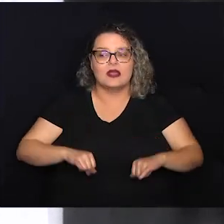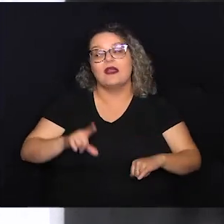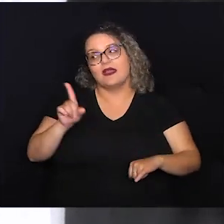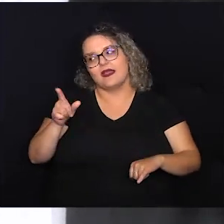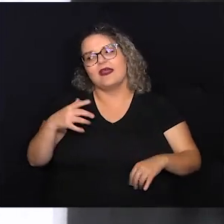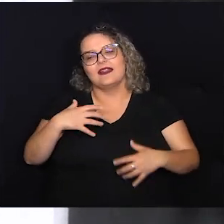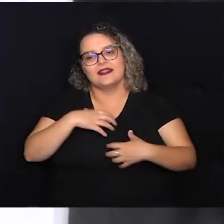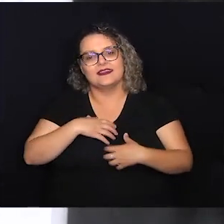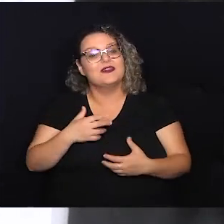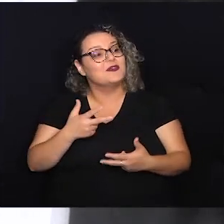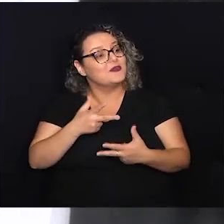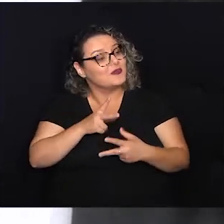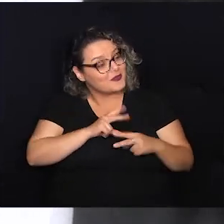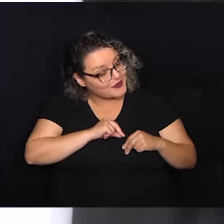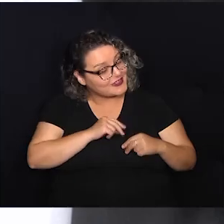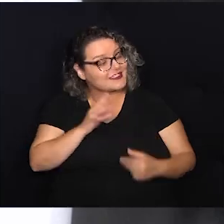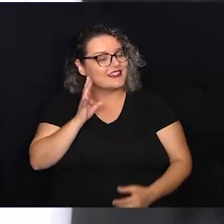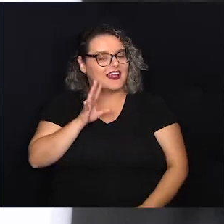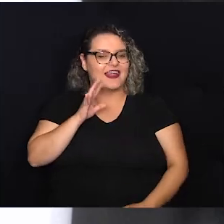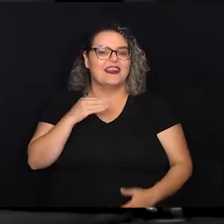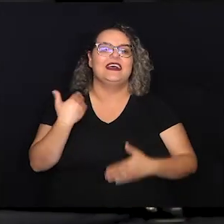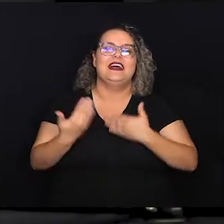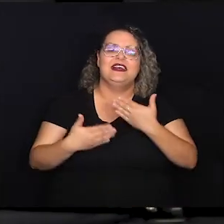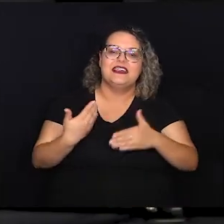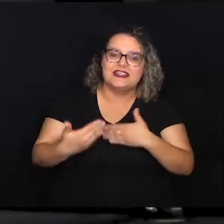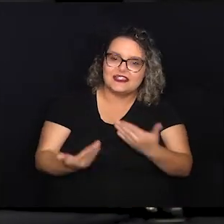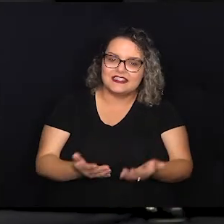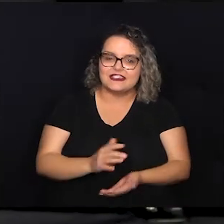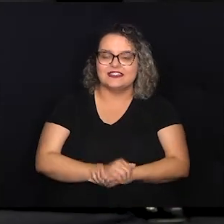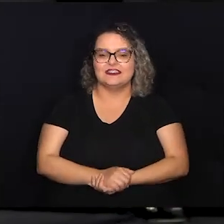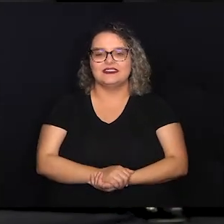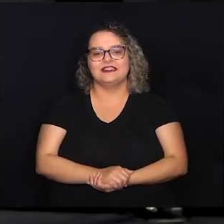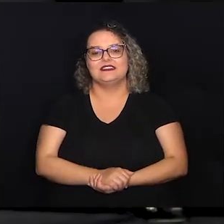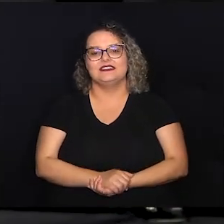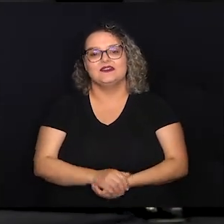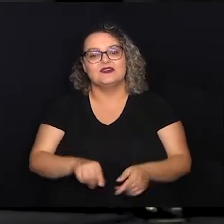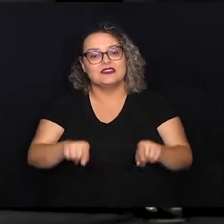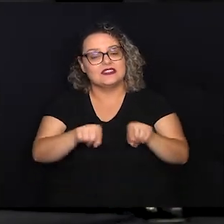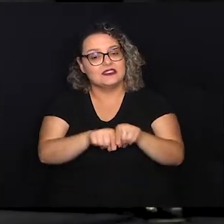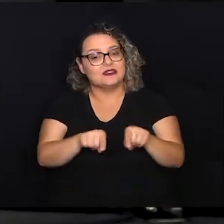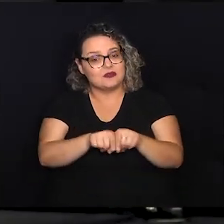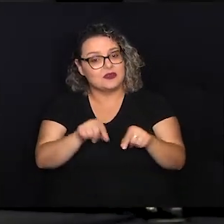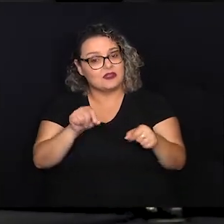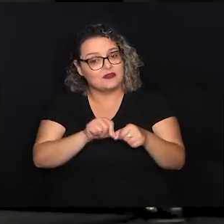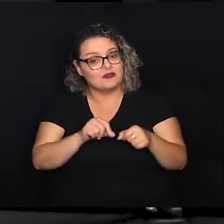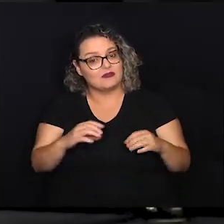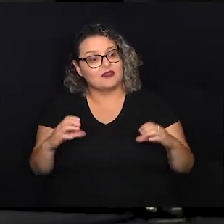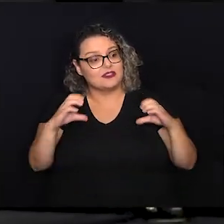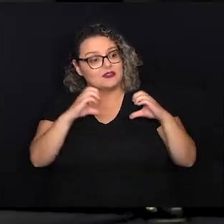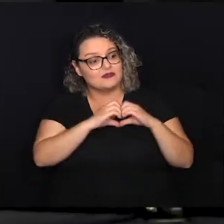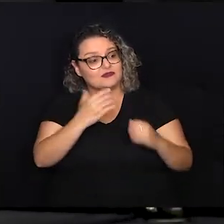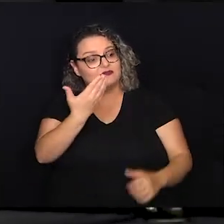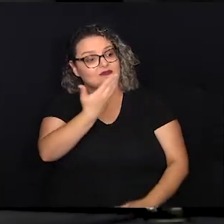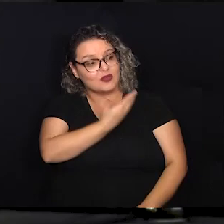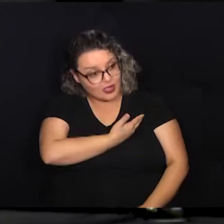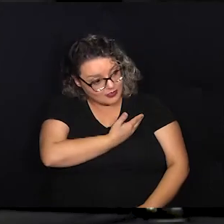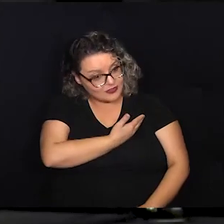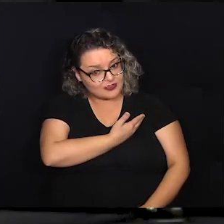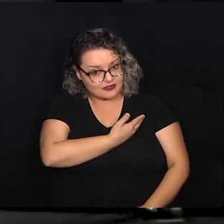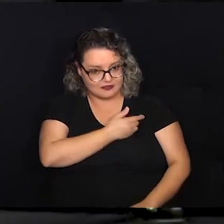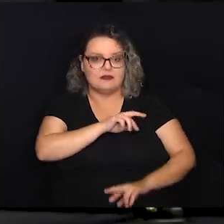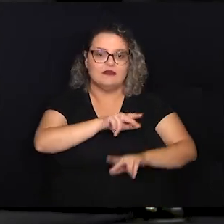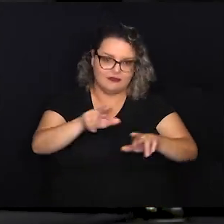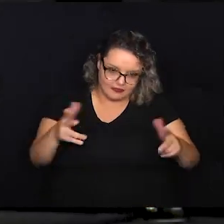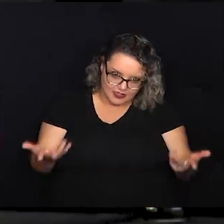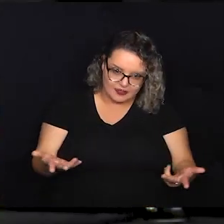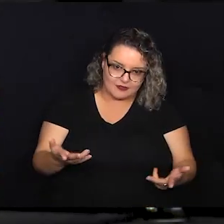sente. Olha, Ela que sente. coisa. E nessa caminhada, você também fez um grande amigo.